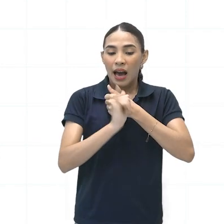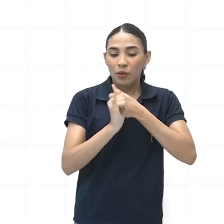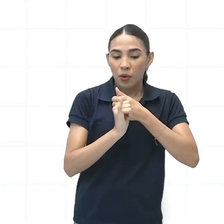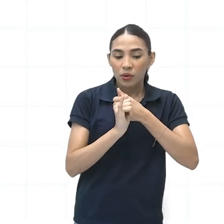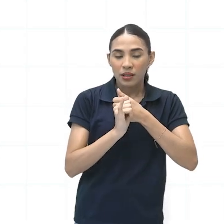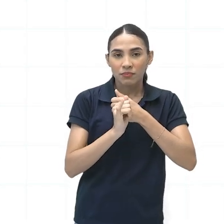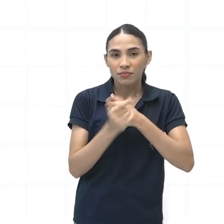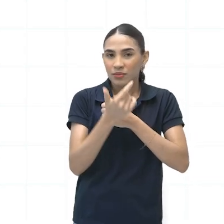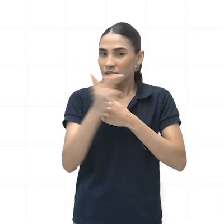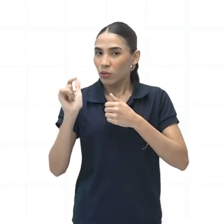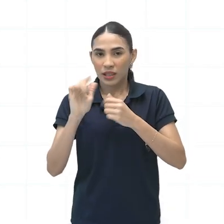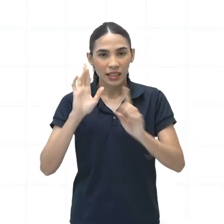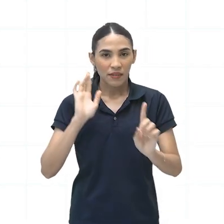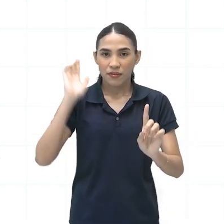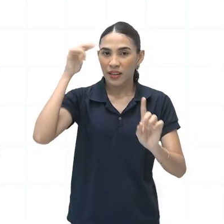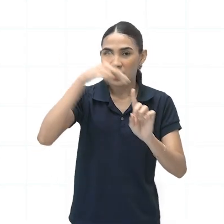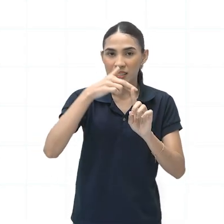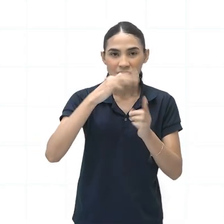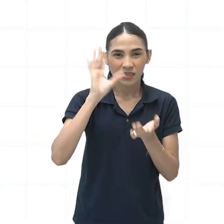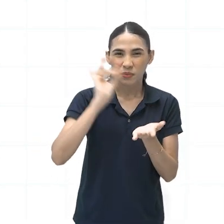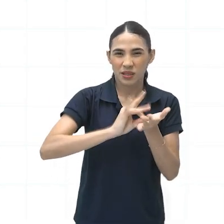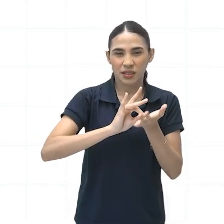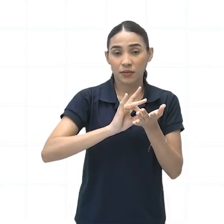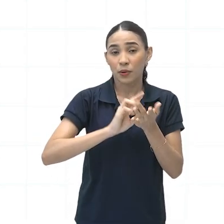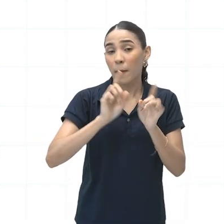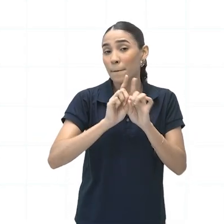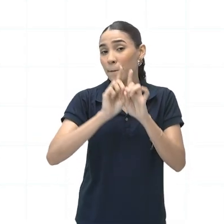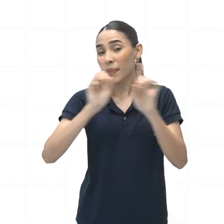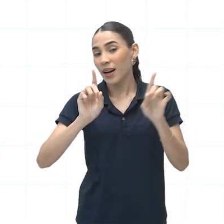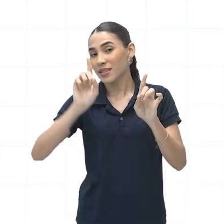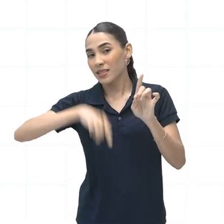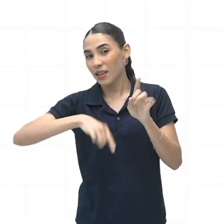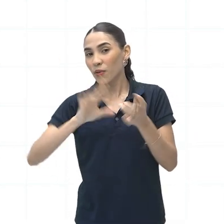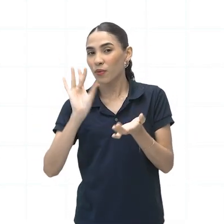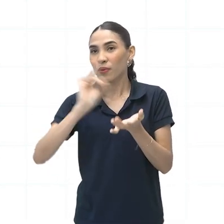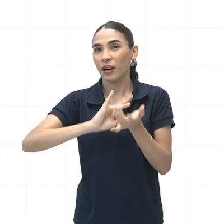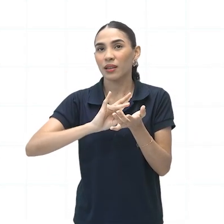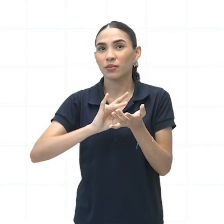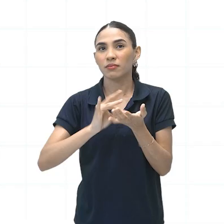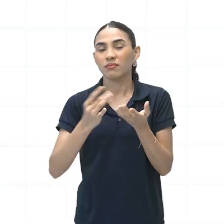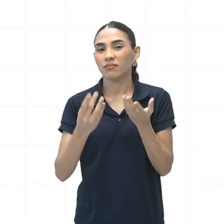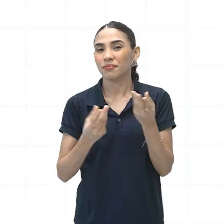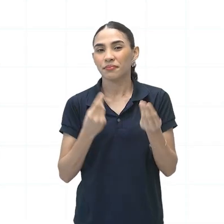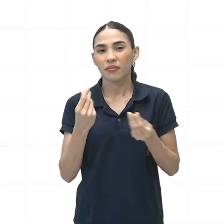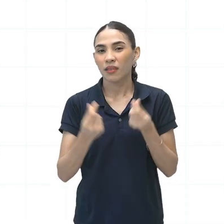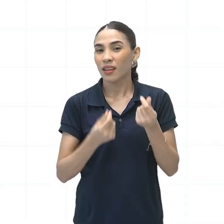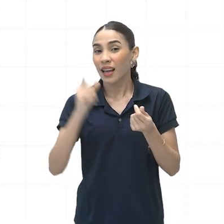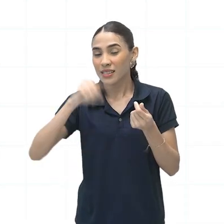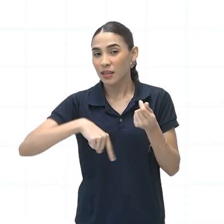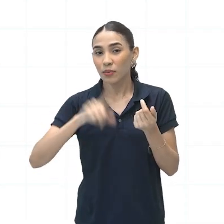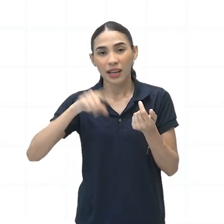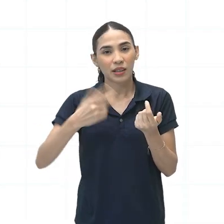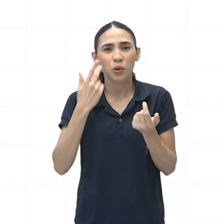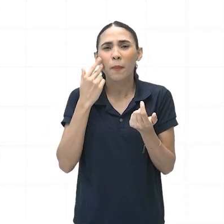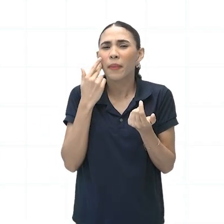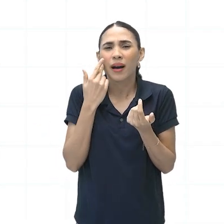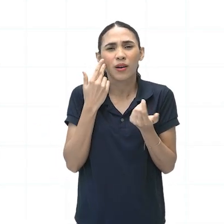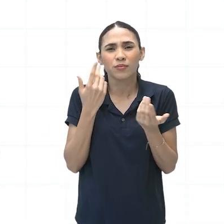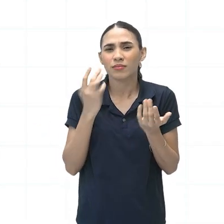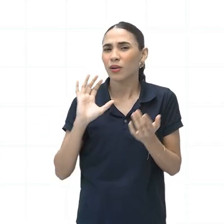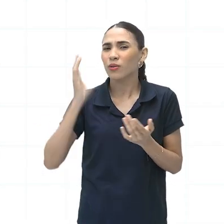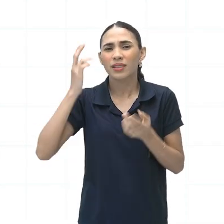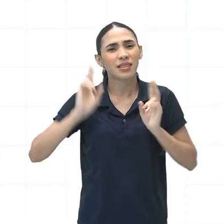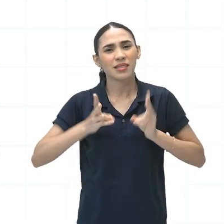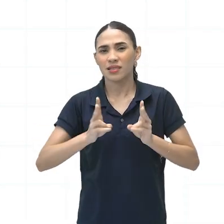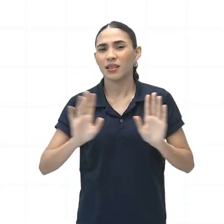não está se referindo a um fato específico, mas é um fato que, digamos, de certa forma, é comum no cotidiano,